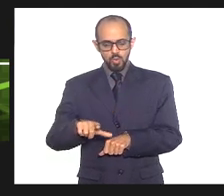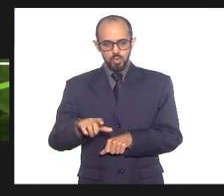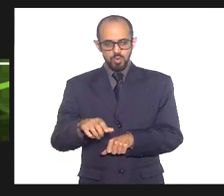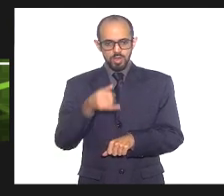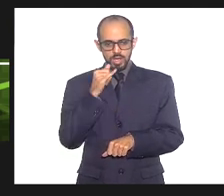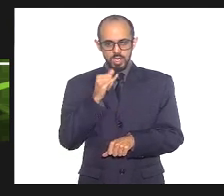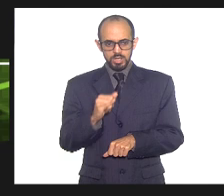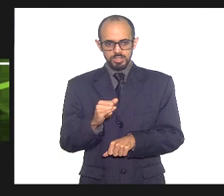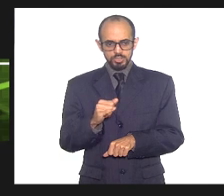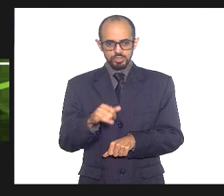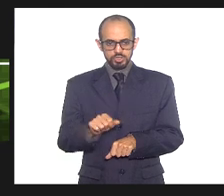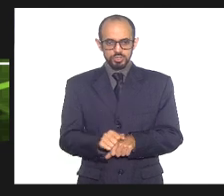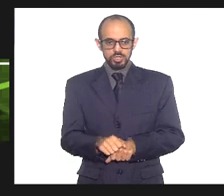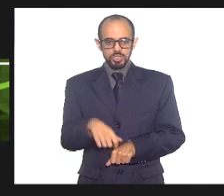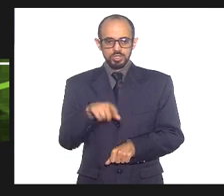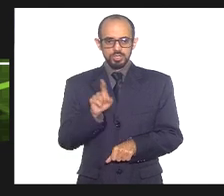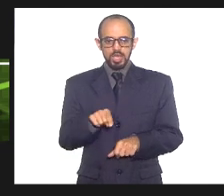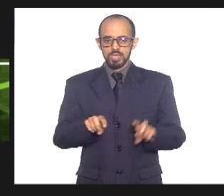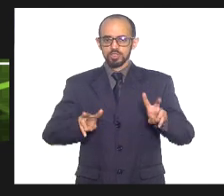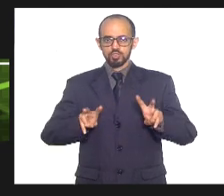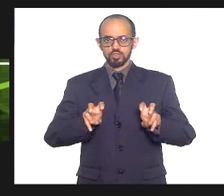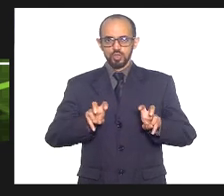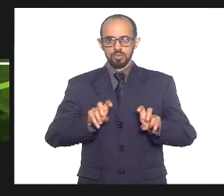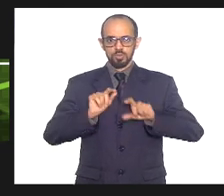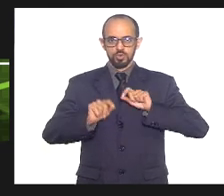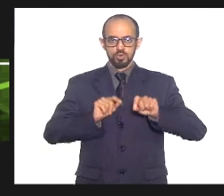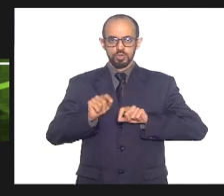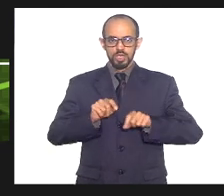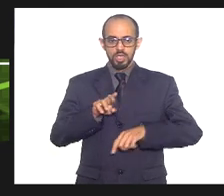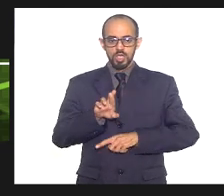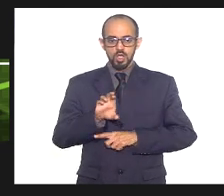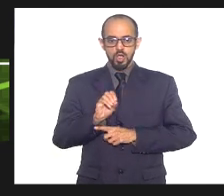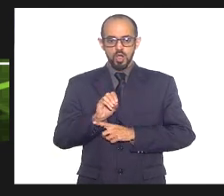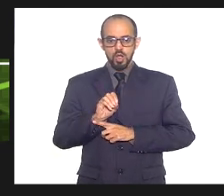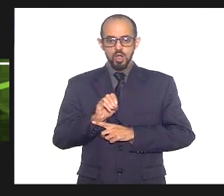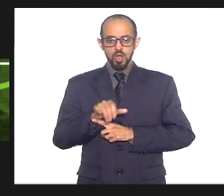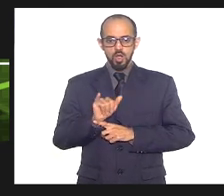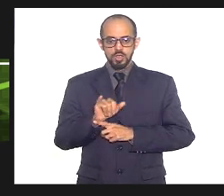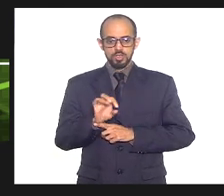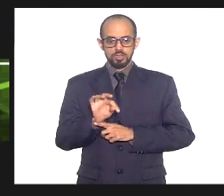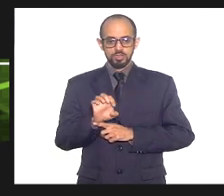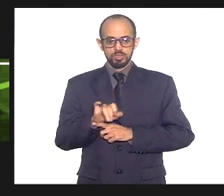com relação a royalties.